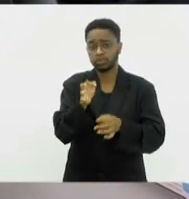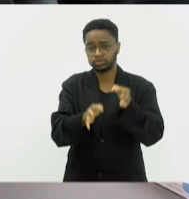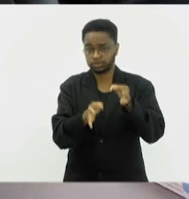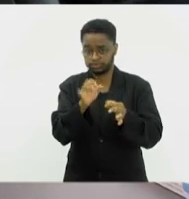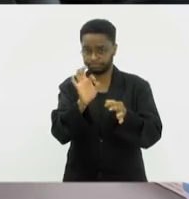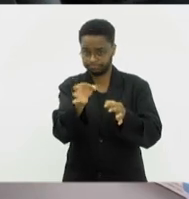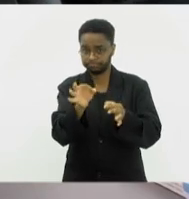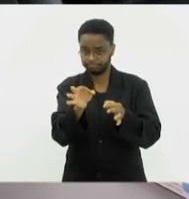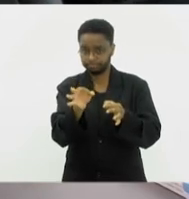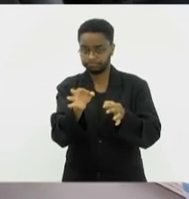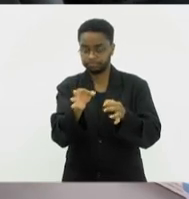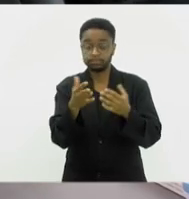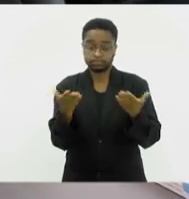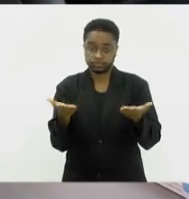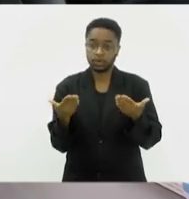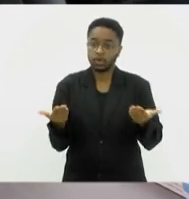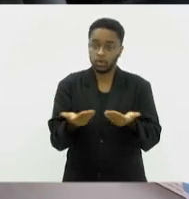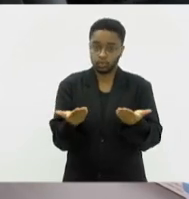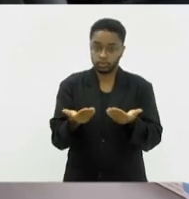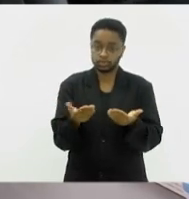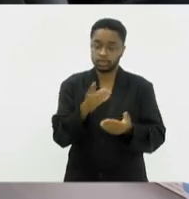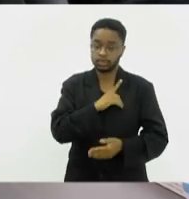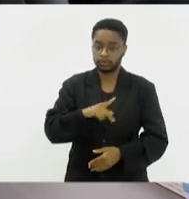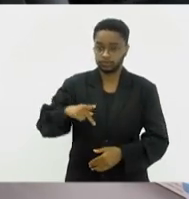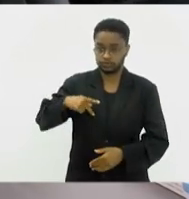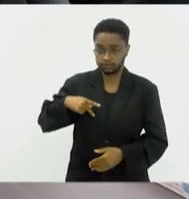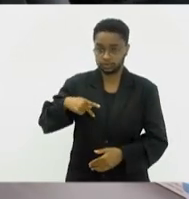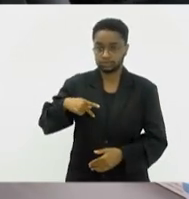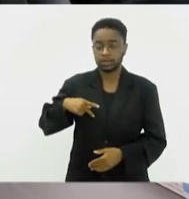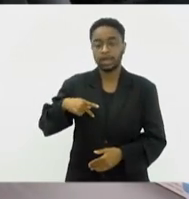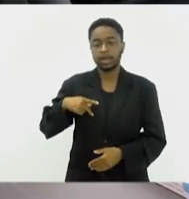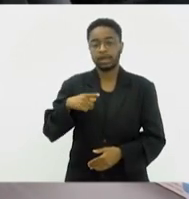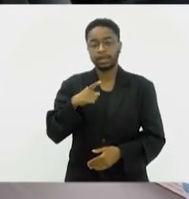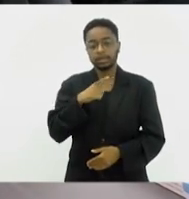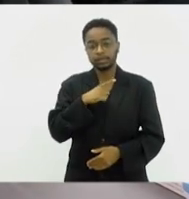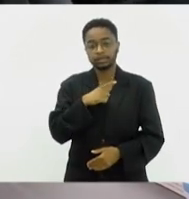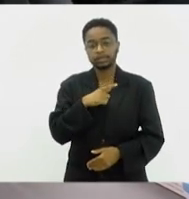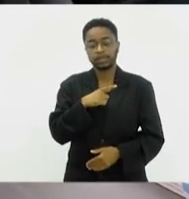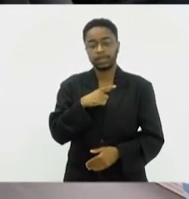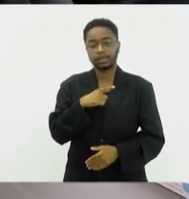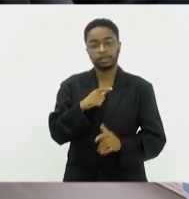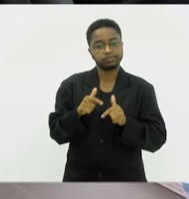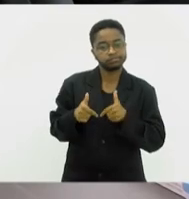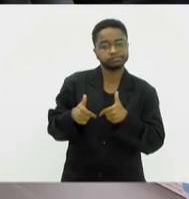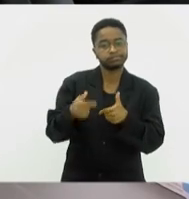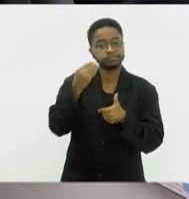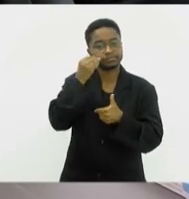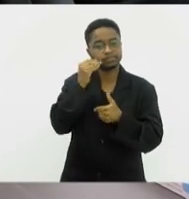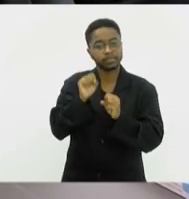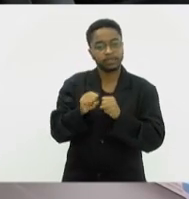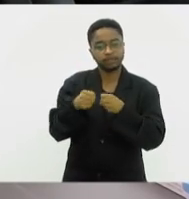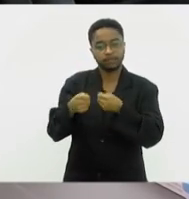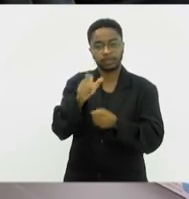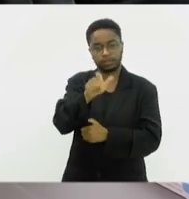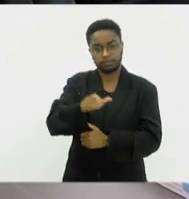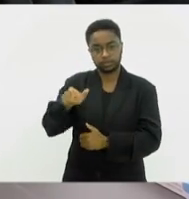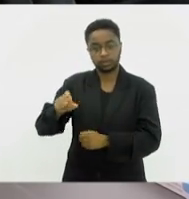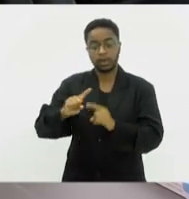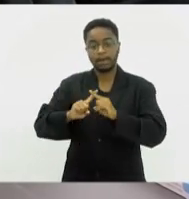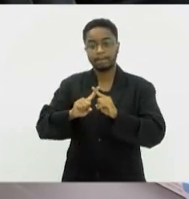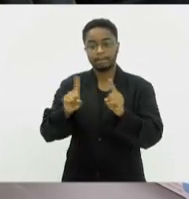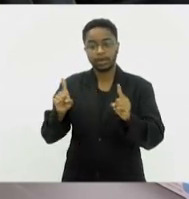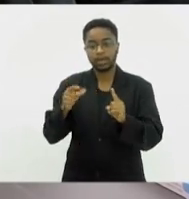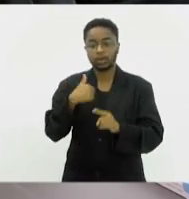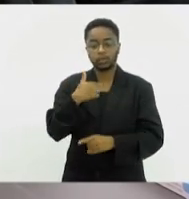de defesa. Hoje, a Defensoria Pública se debruça muito nesse sentido da defesa desses cidadãos, mas eu não